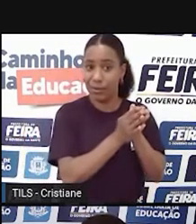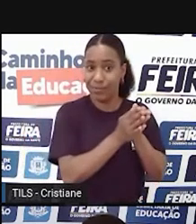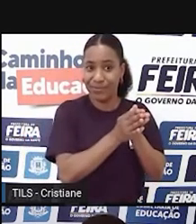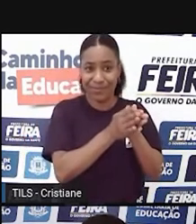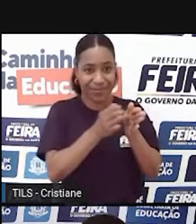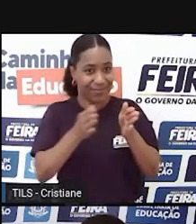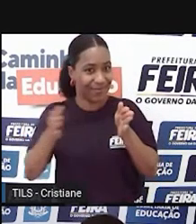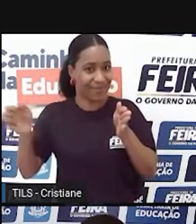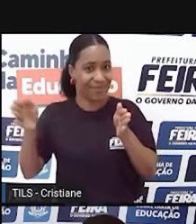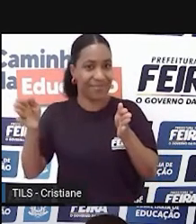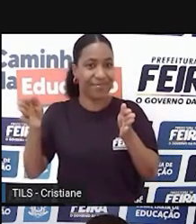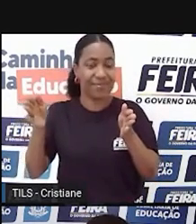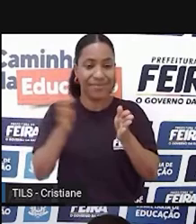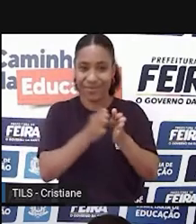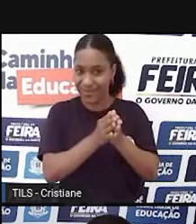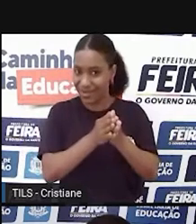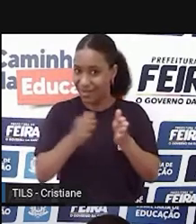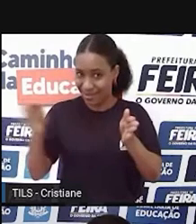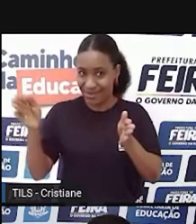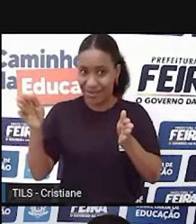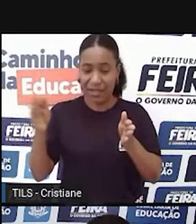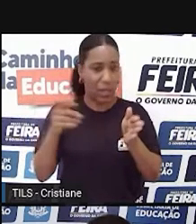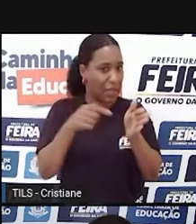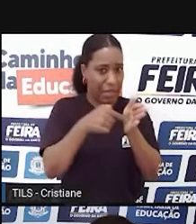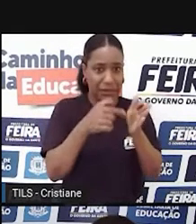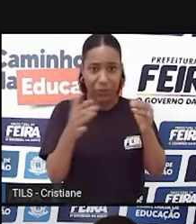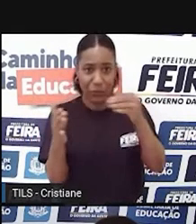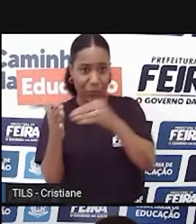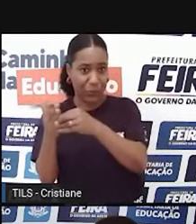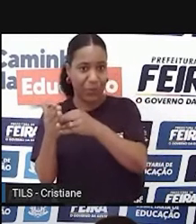um período assim tão concreto da vida.